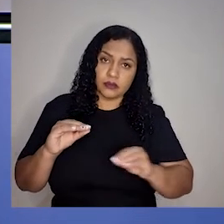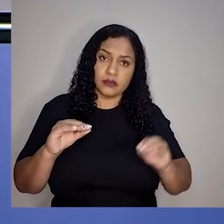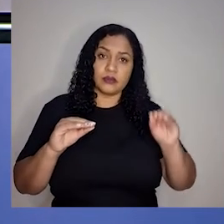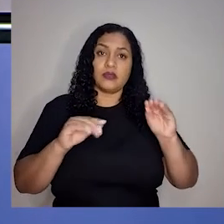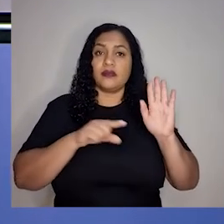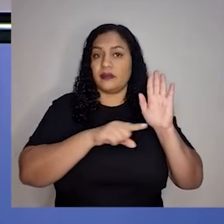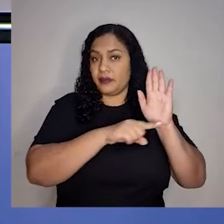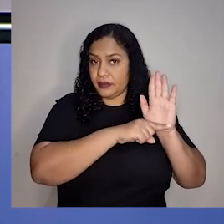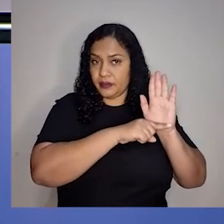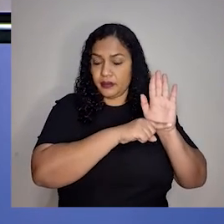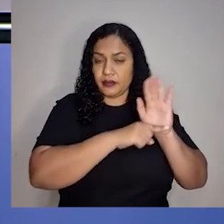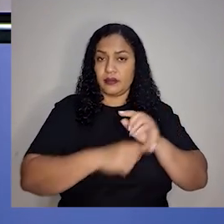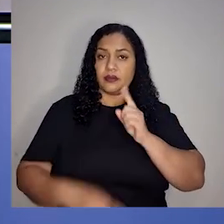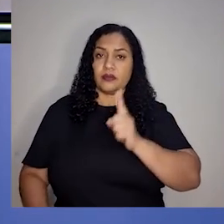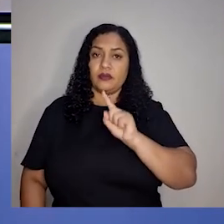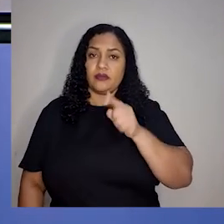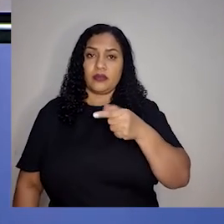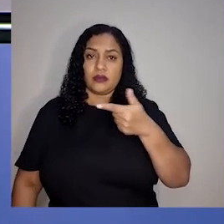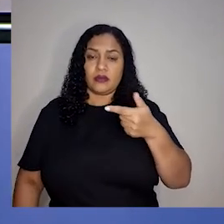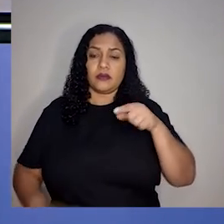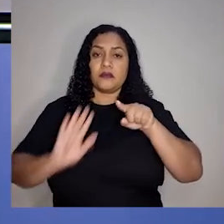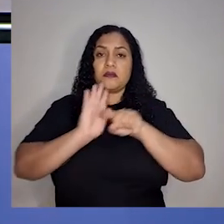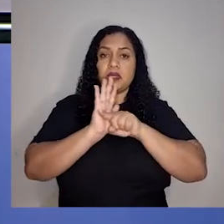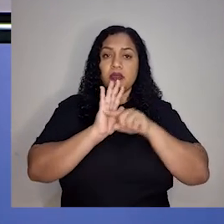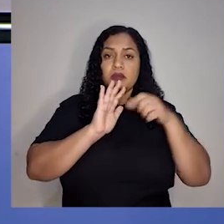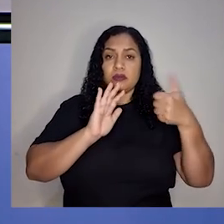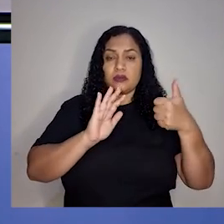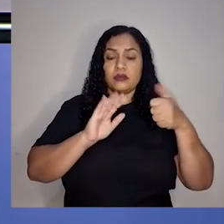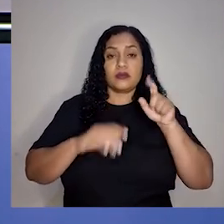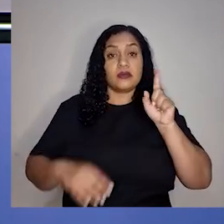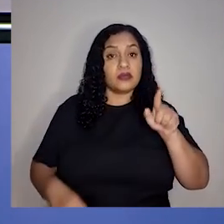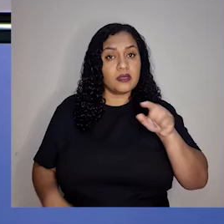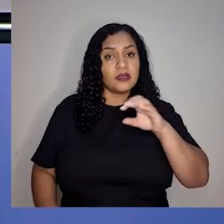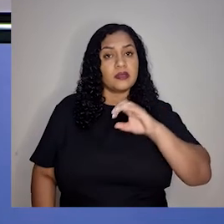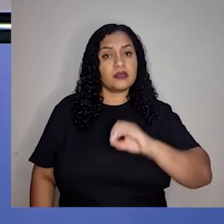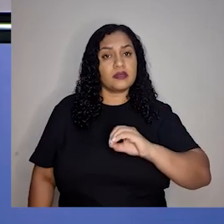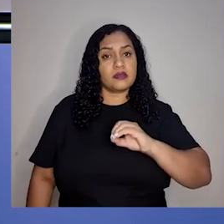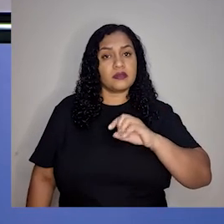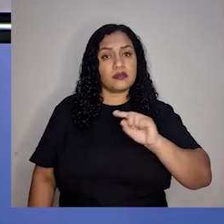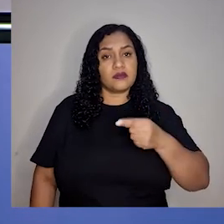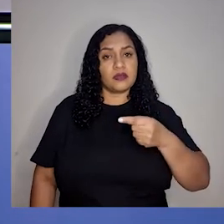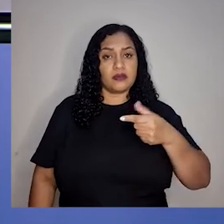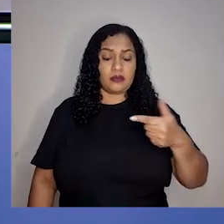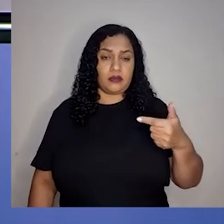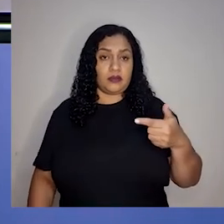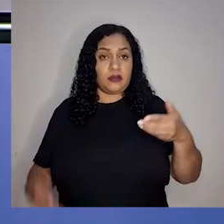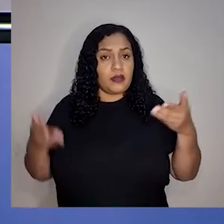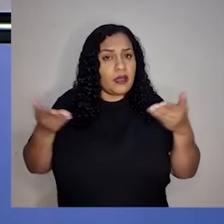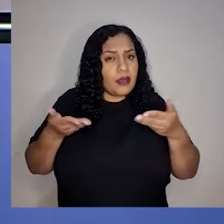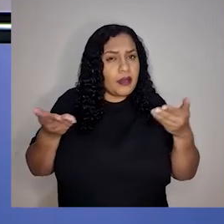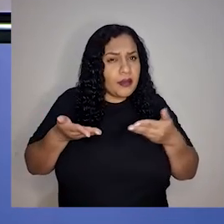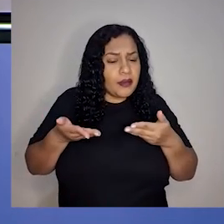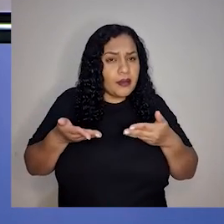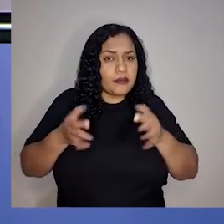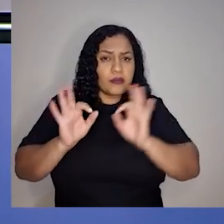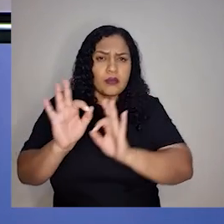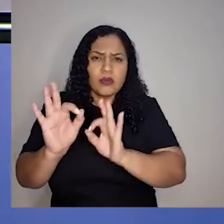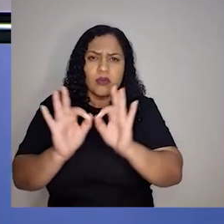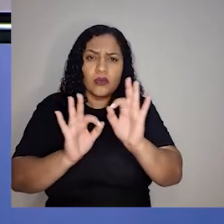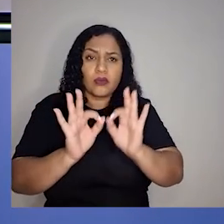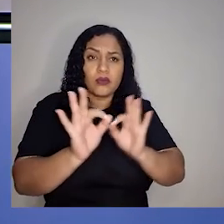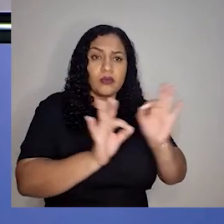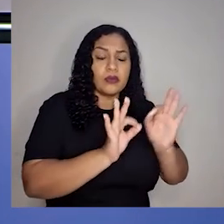negativo 1,2 - 1 que é 0,2 agora ó vamos